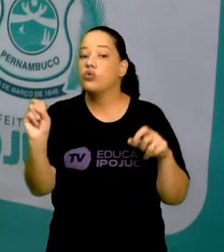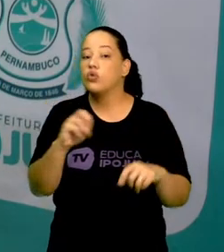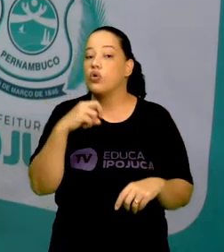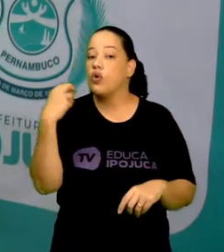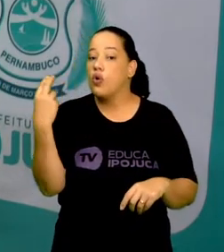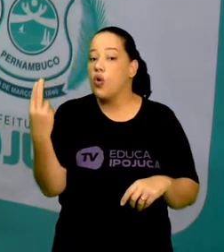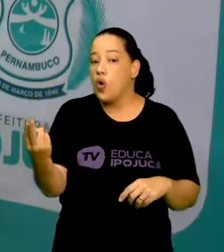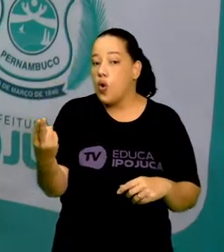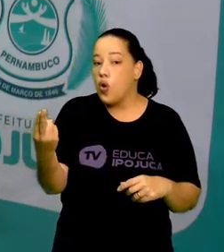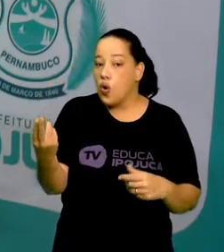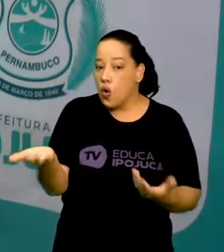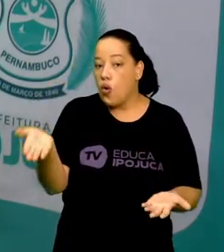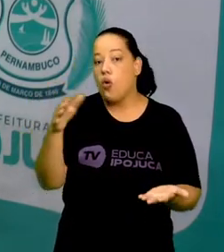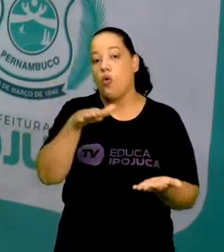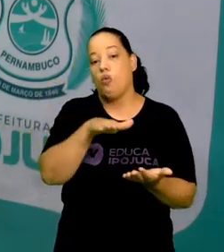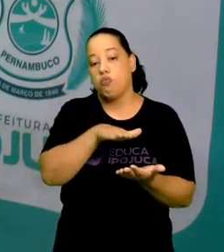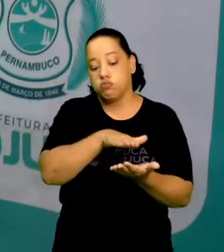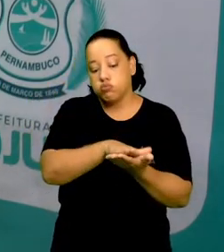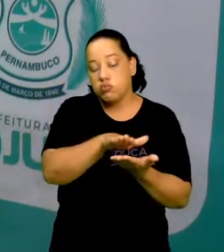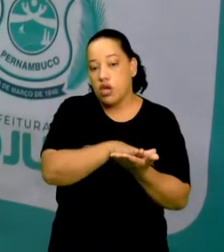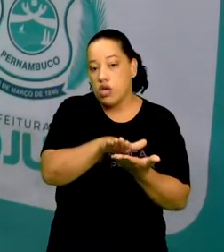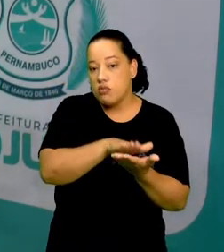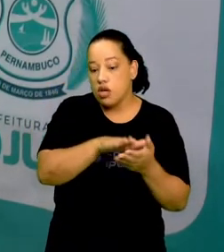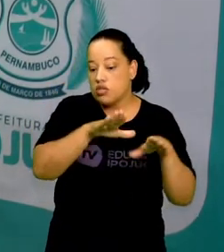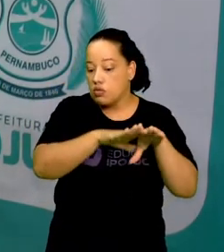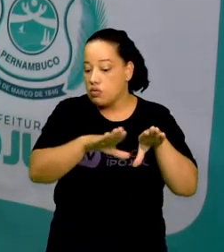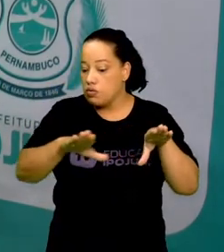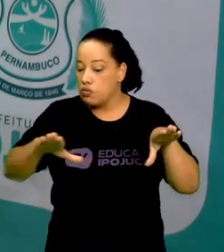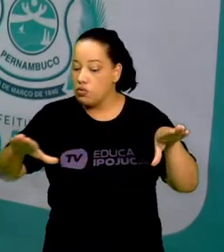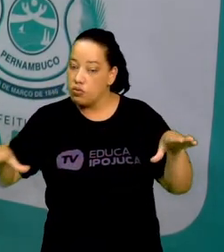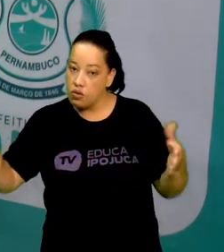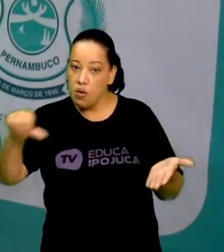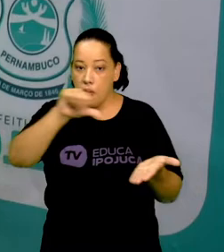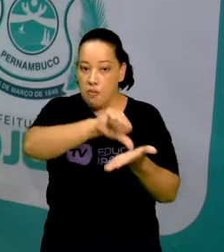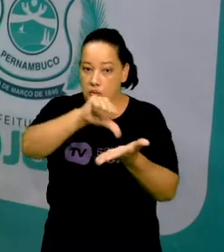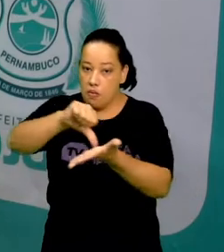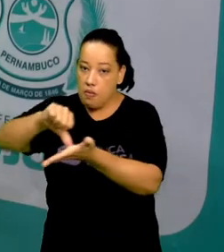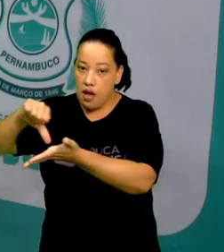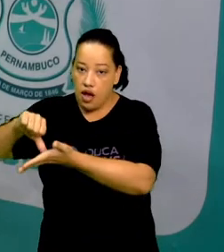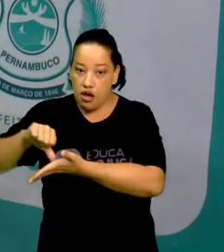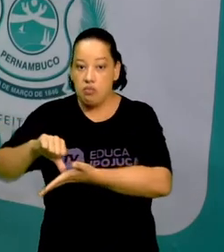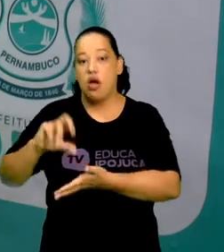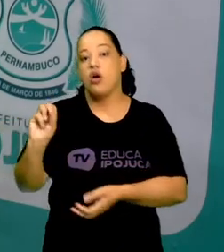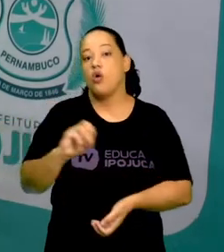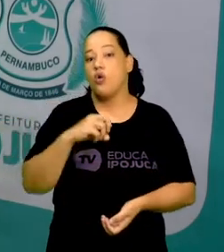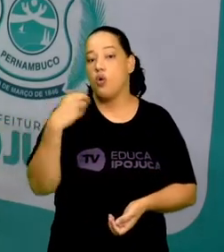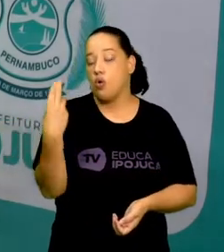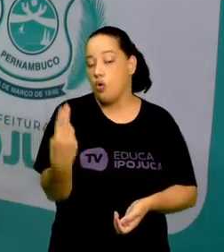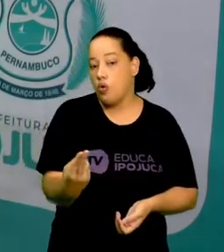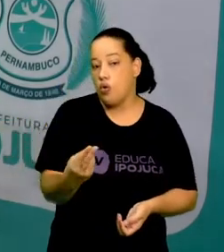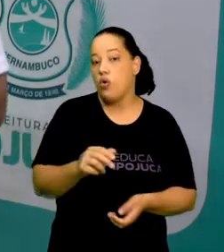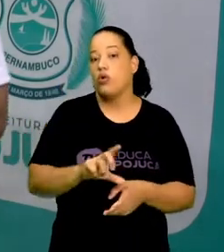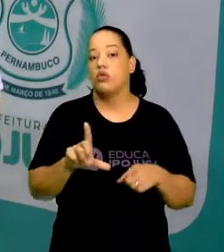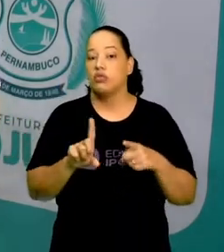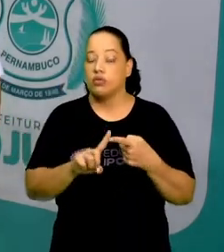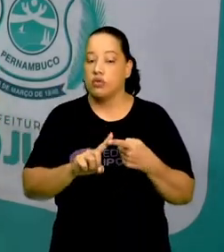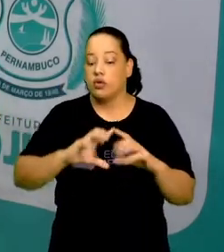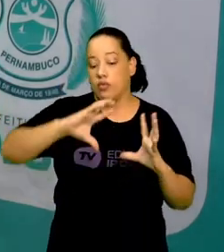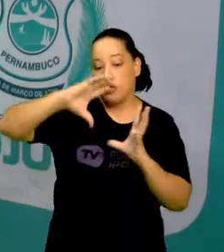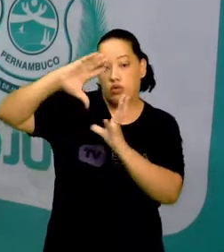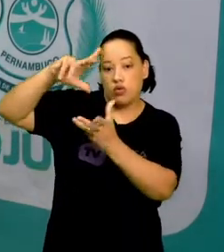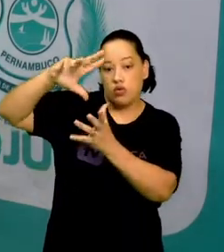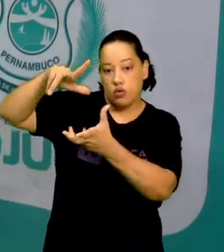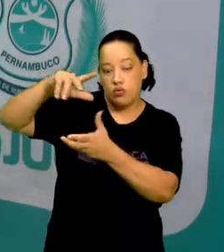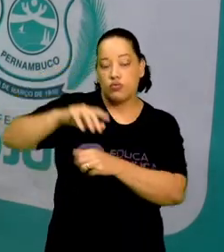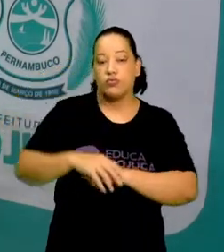por impressão cartográfica, que é o nosso mapa mundi, ou seja pela referência também do globo terrestre. E